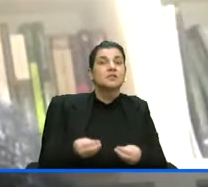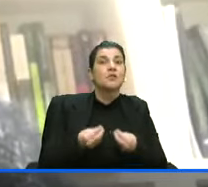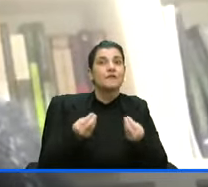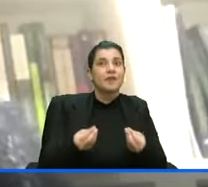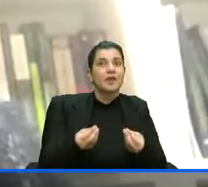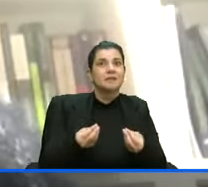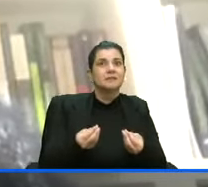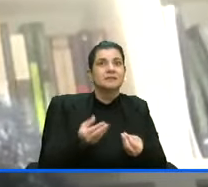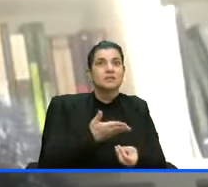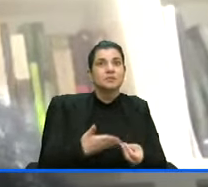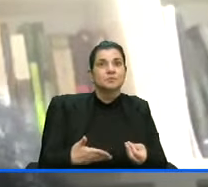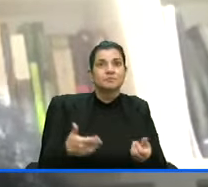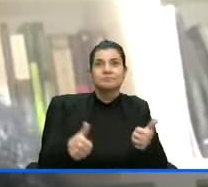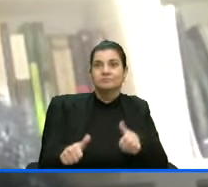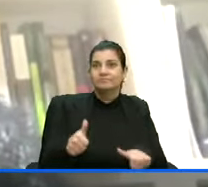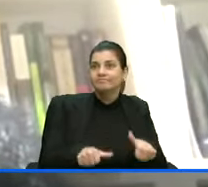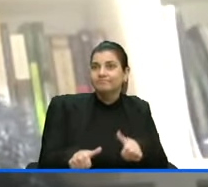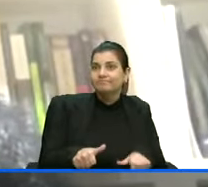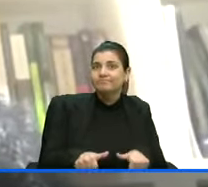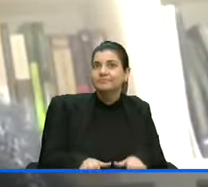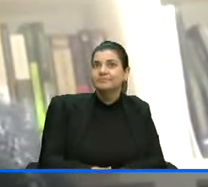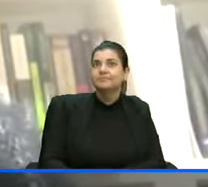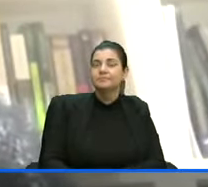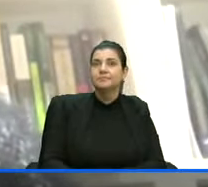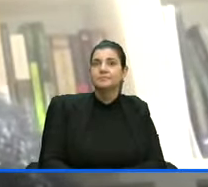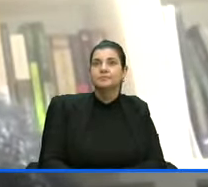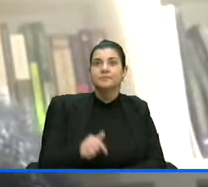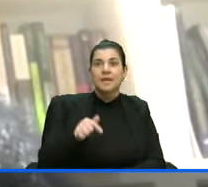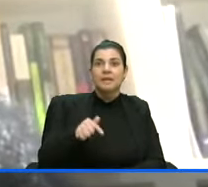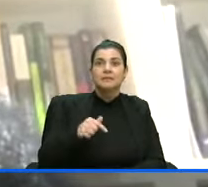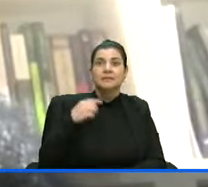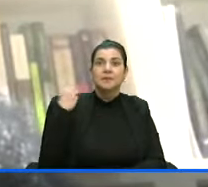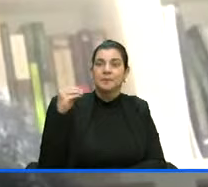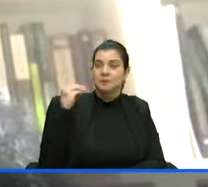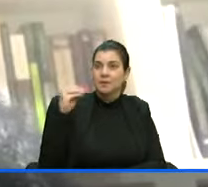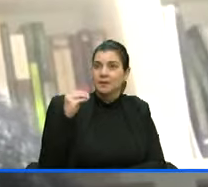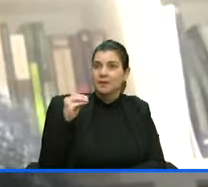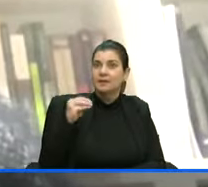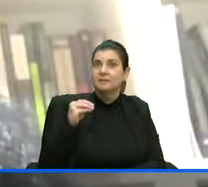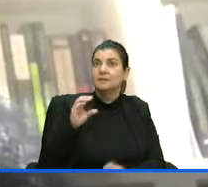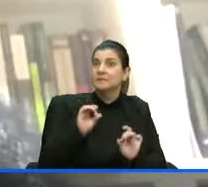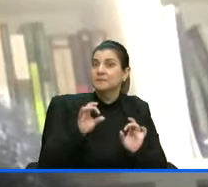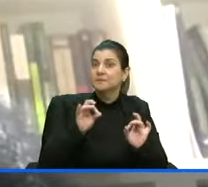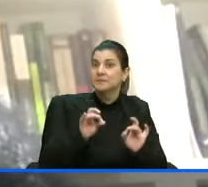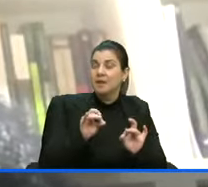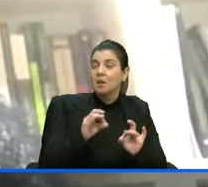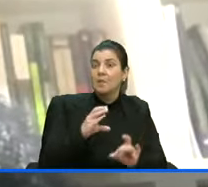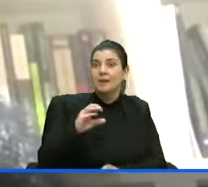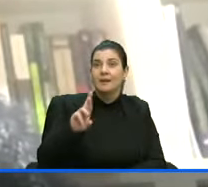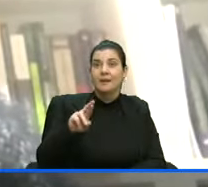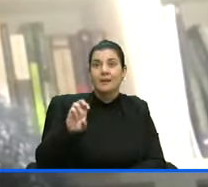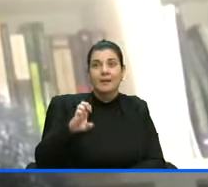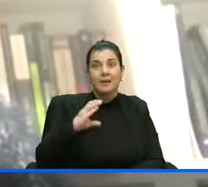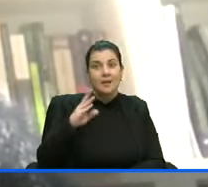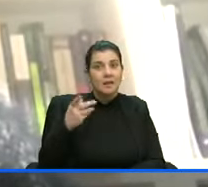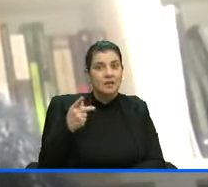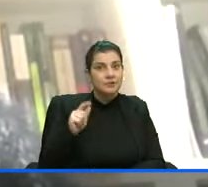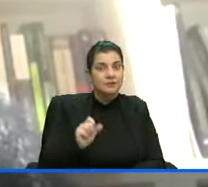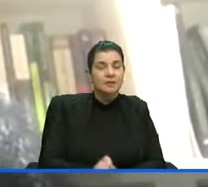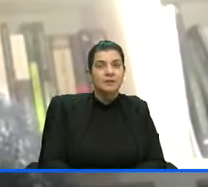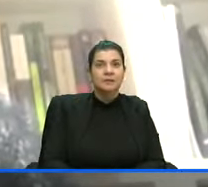seja pública e de qualidade aqui em Porto Alegre, e em especial para a creche, essa é uma